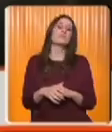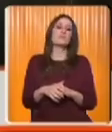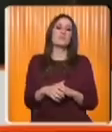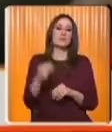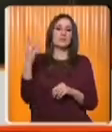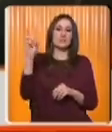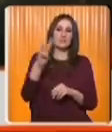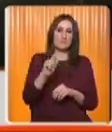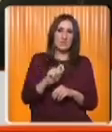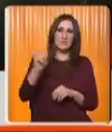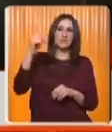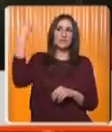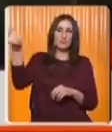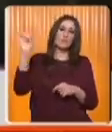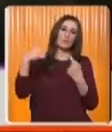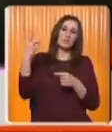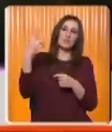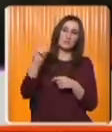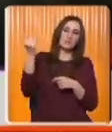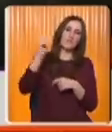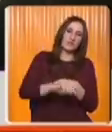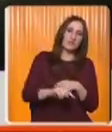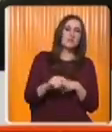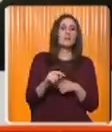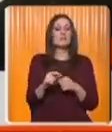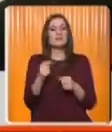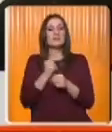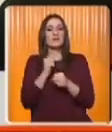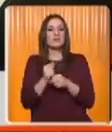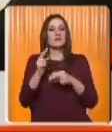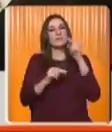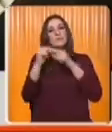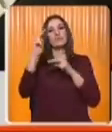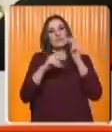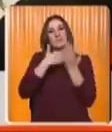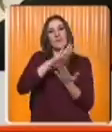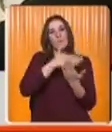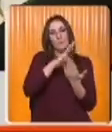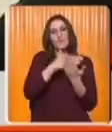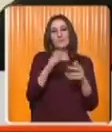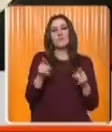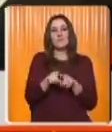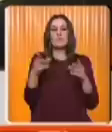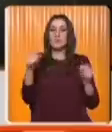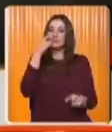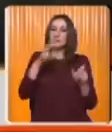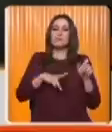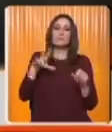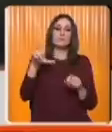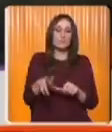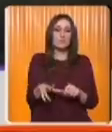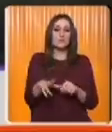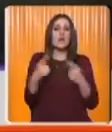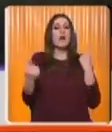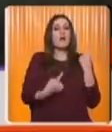Passa 3 meses lá, depois vem, conforme há trabalho. Vai trabalhar em quê? Construção civil. Como, aliás, muitos portugueses,